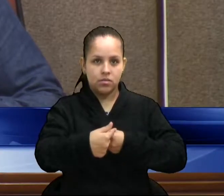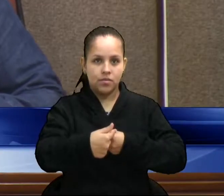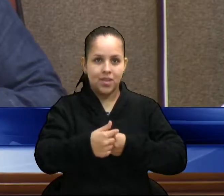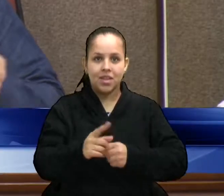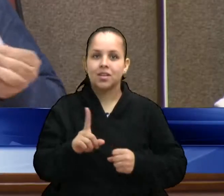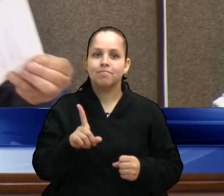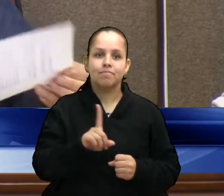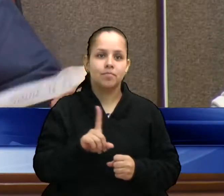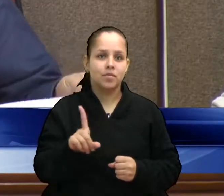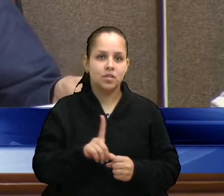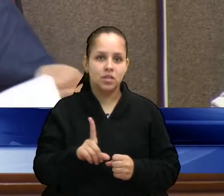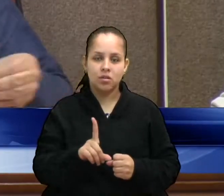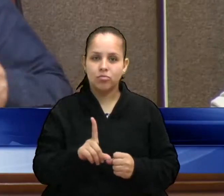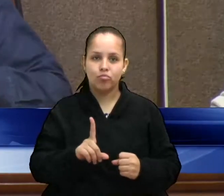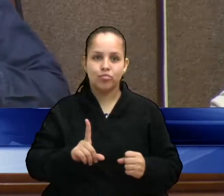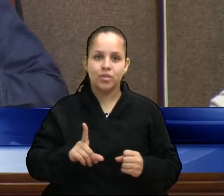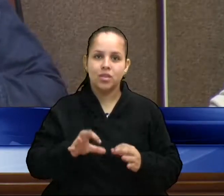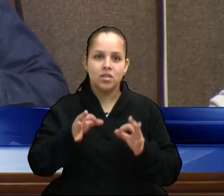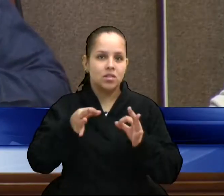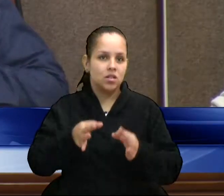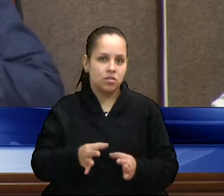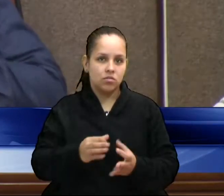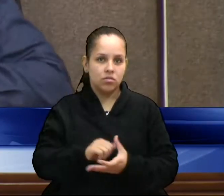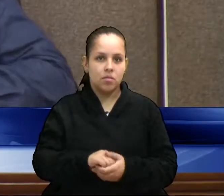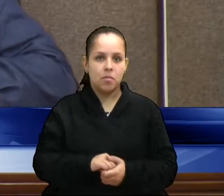se coaduna com os princípios